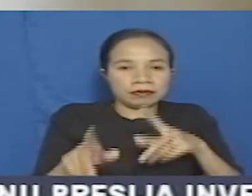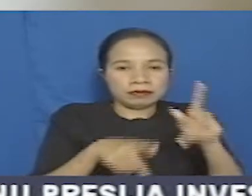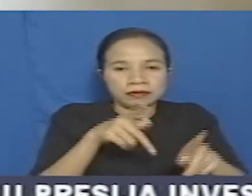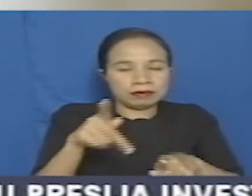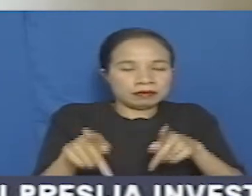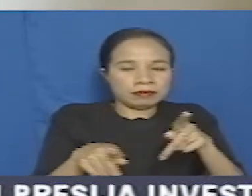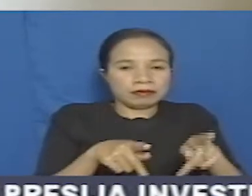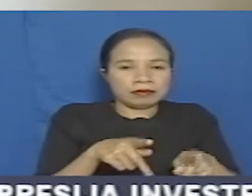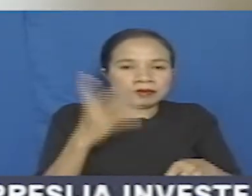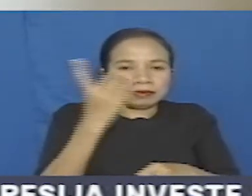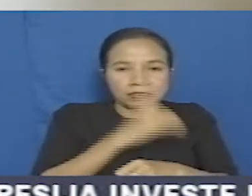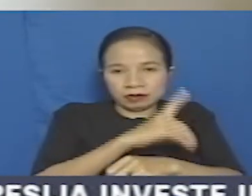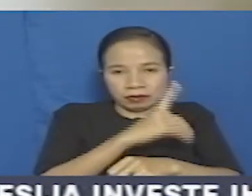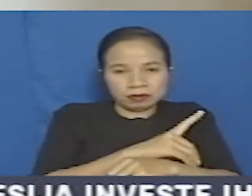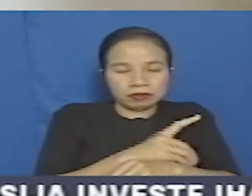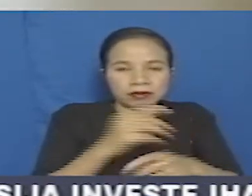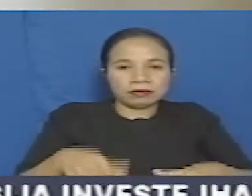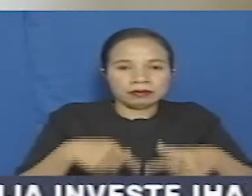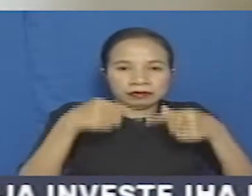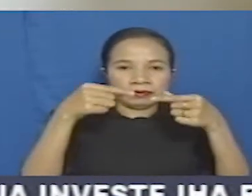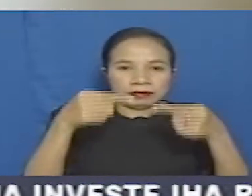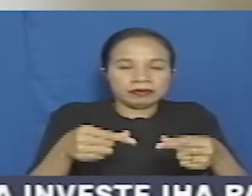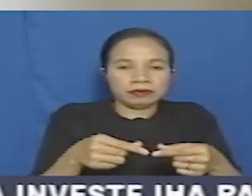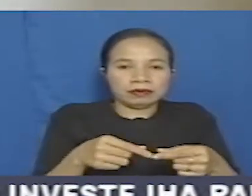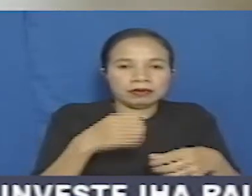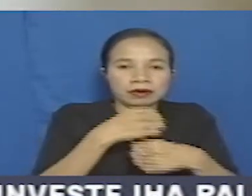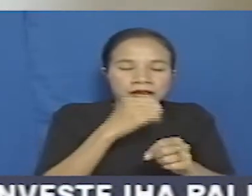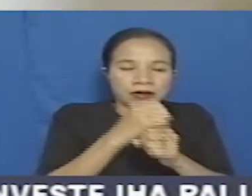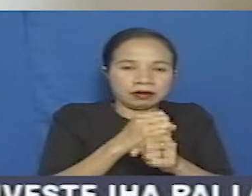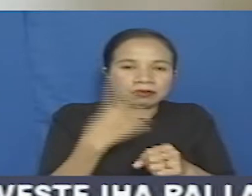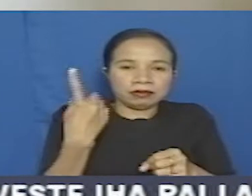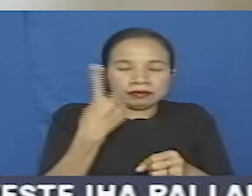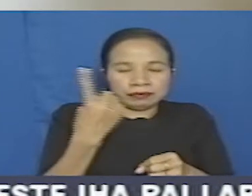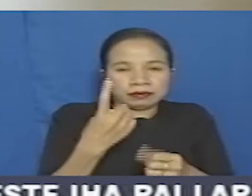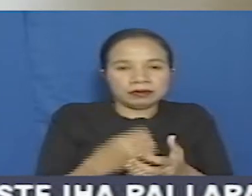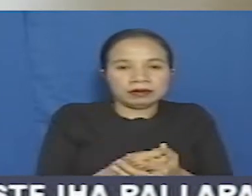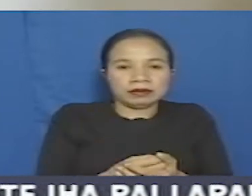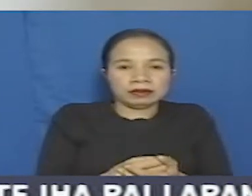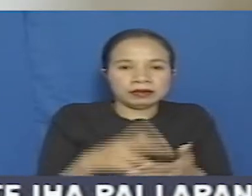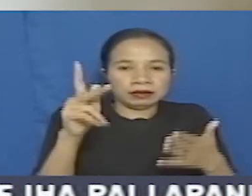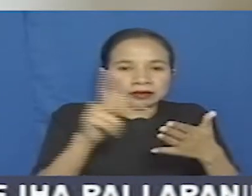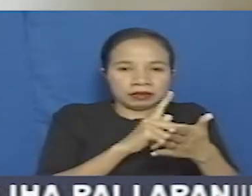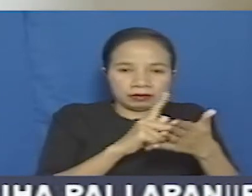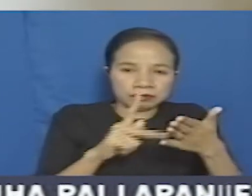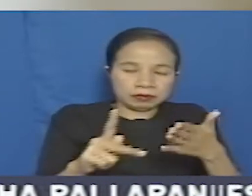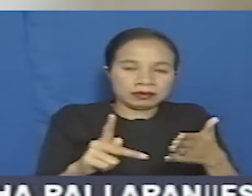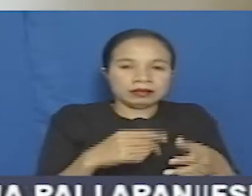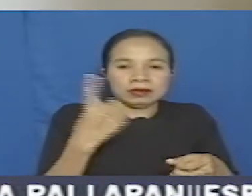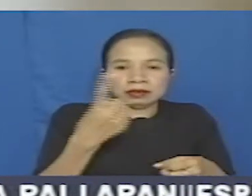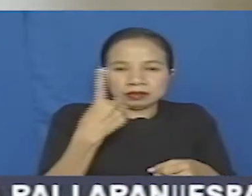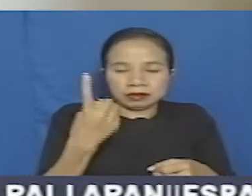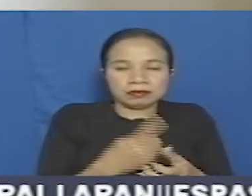da nebema loron ba loron, né? Comete ba bebê que ela crime sira nebema da